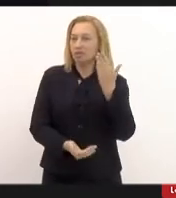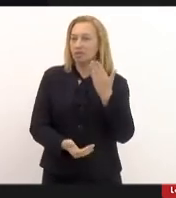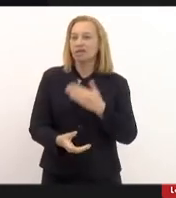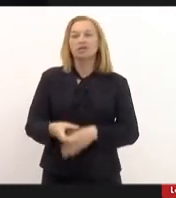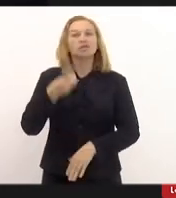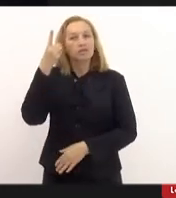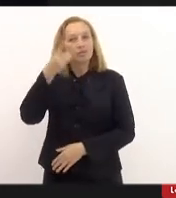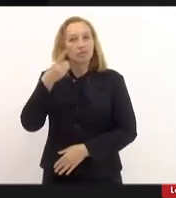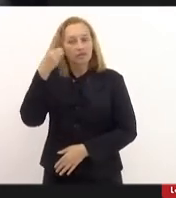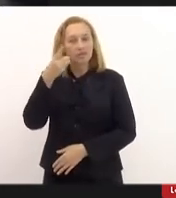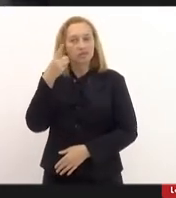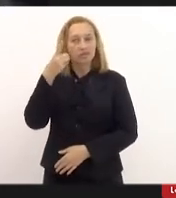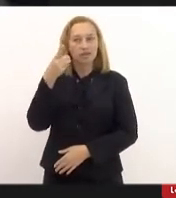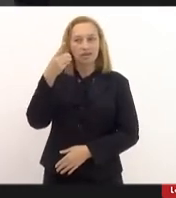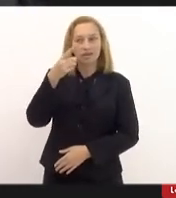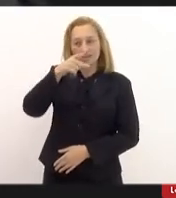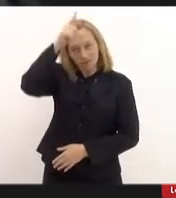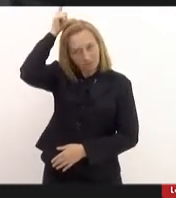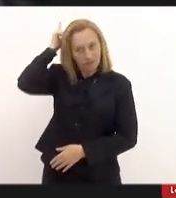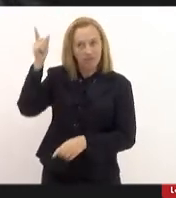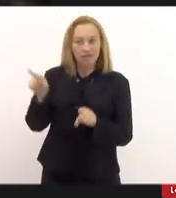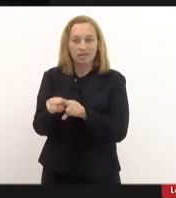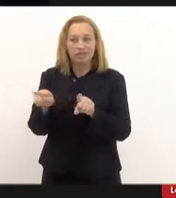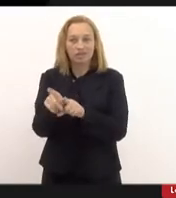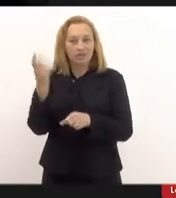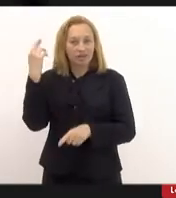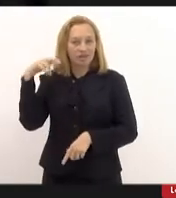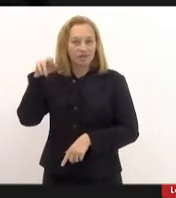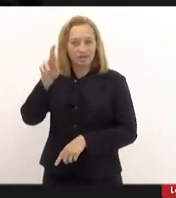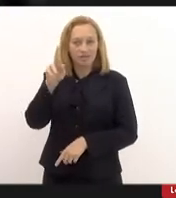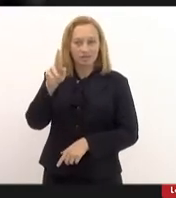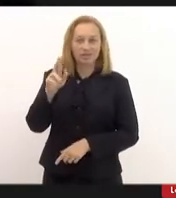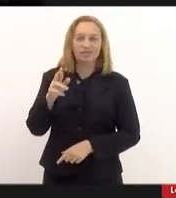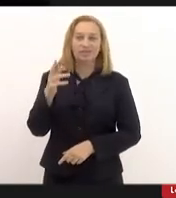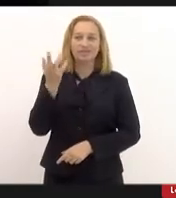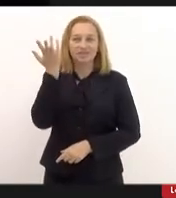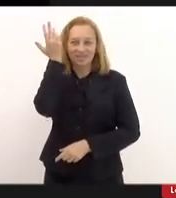doutor Luiz Paulo e para o Leomar, é o terceiro.